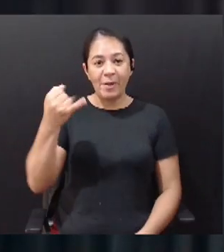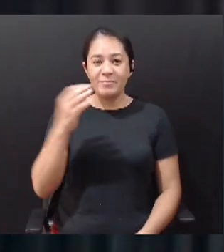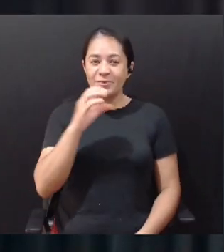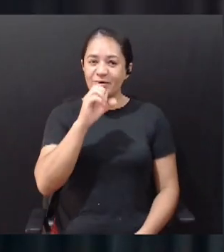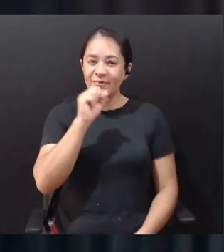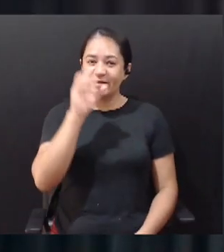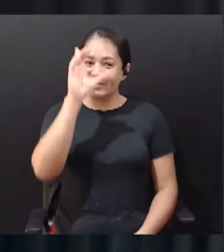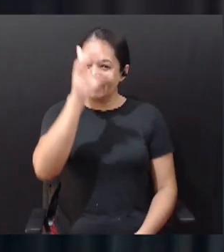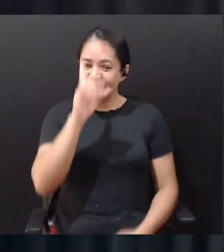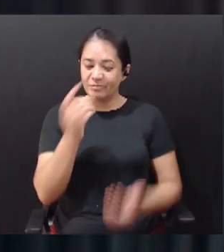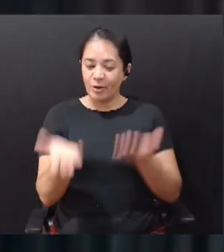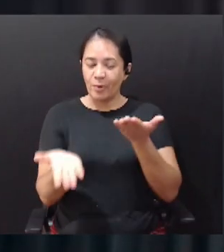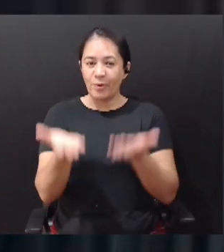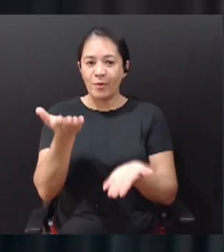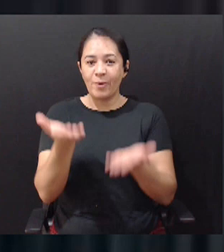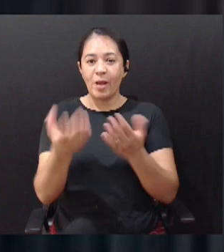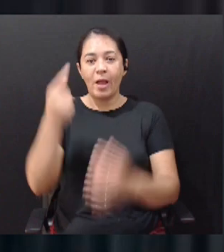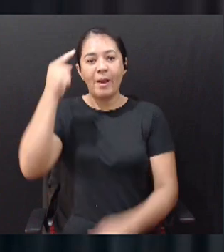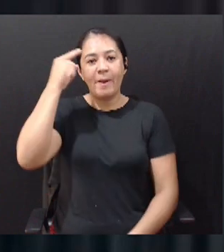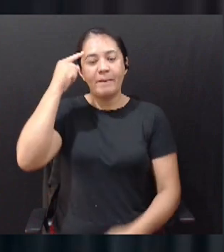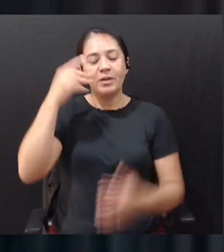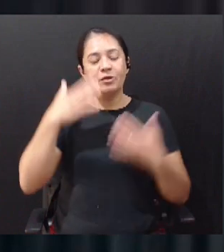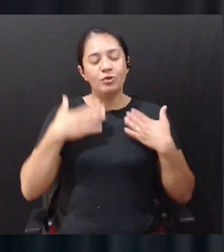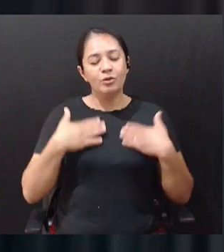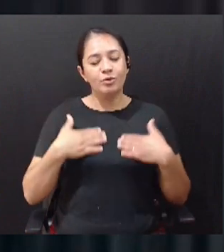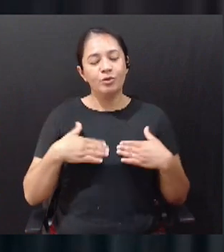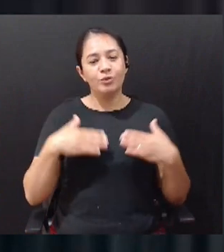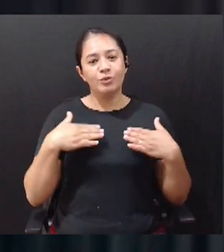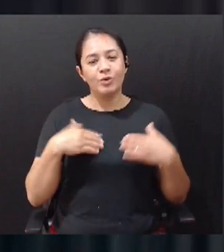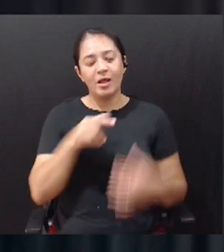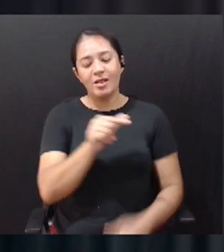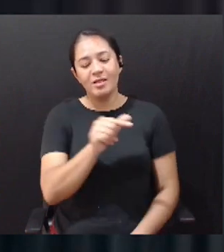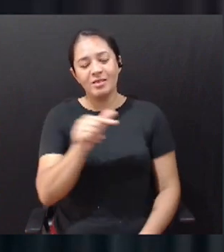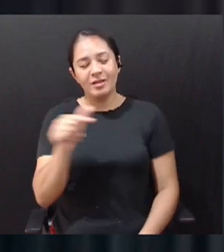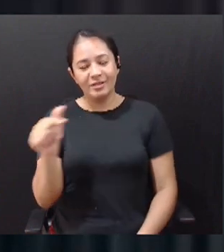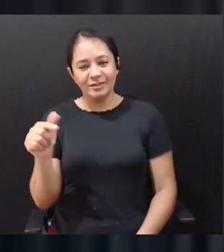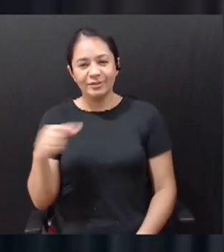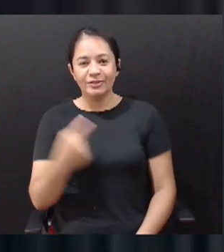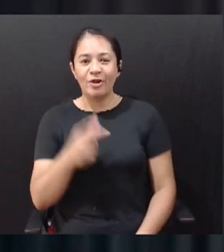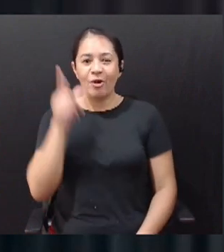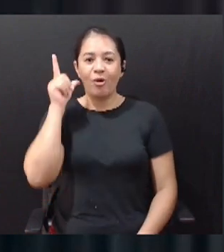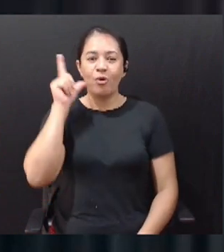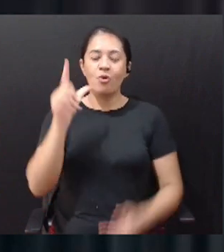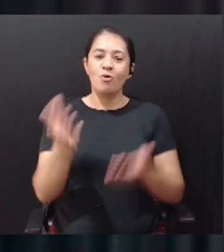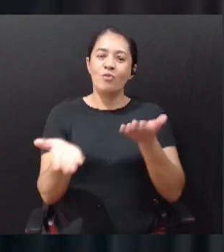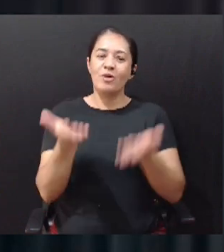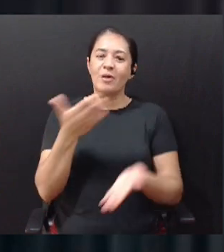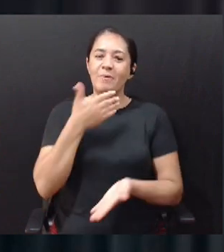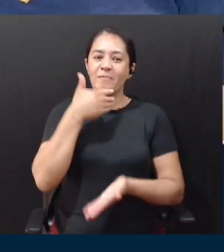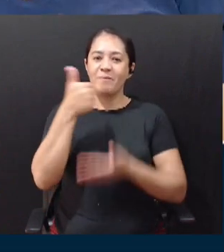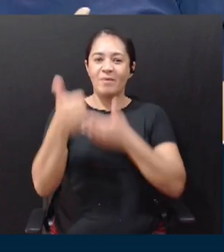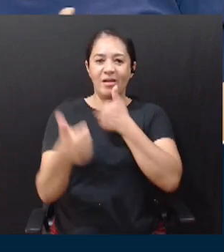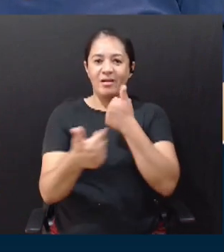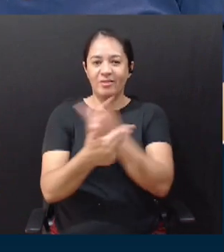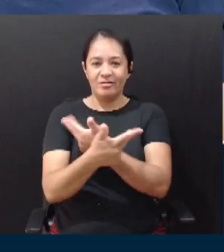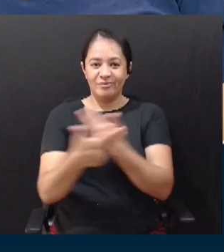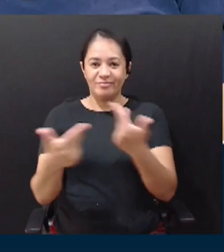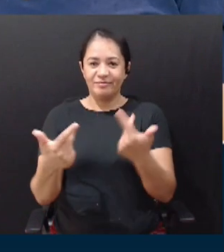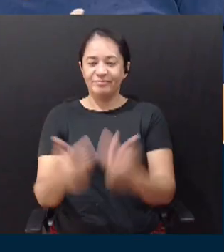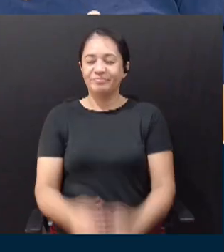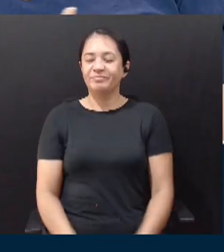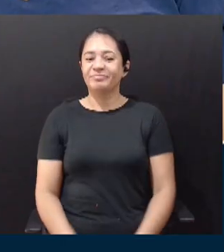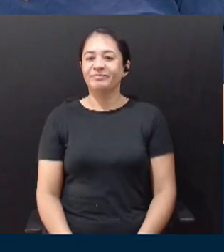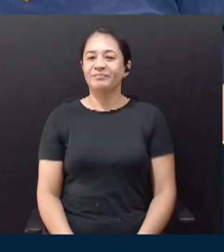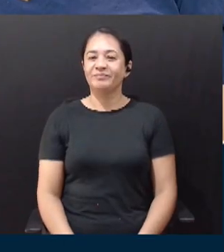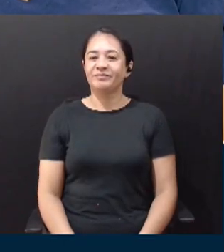equilíbrio, pensem nas pausas durante a semana para a gente conseguir equilibrar melhor as coisas. Maravilha! Ô Dani,